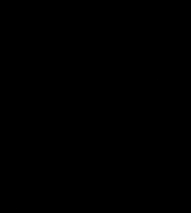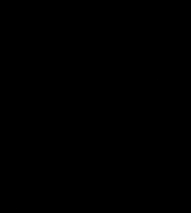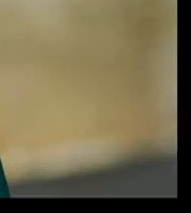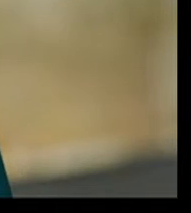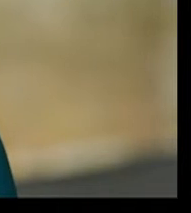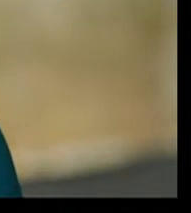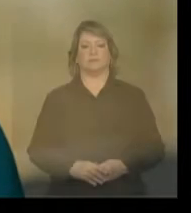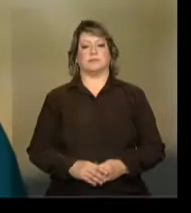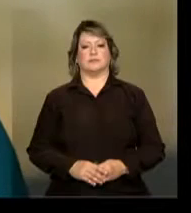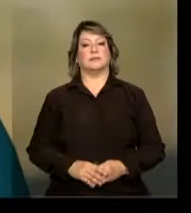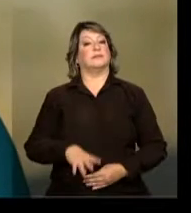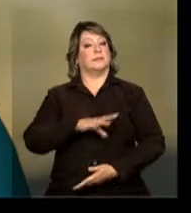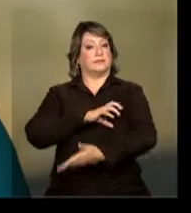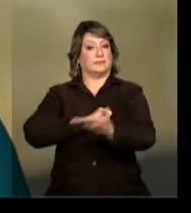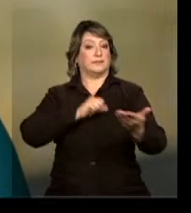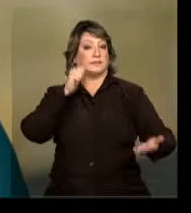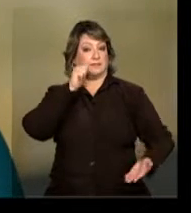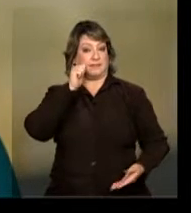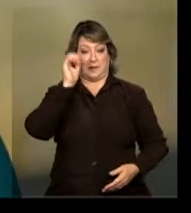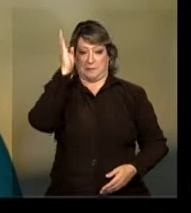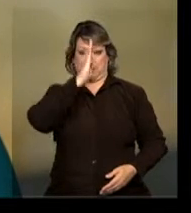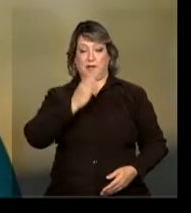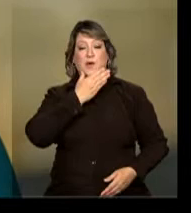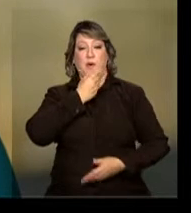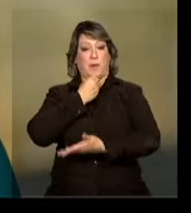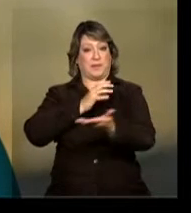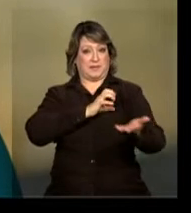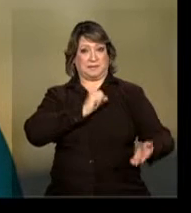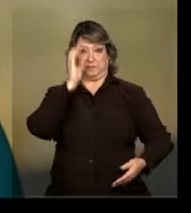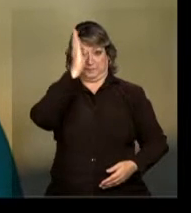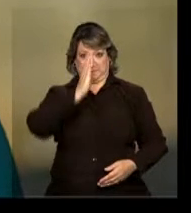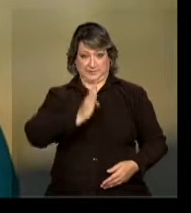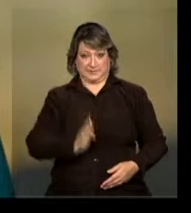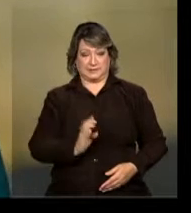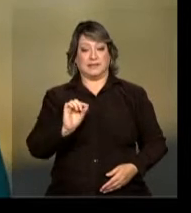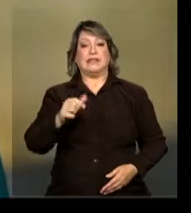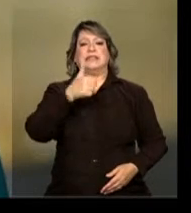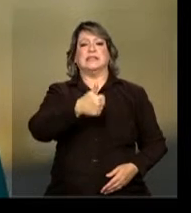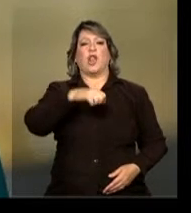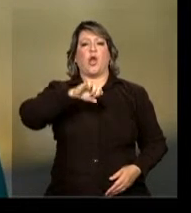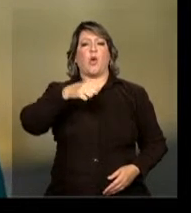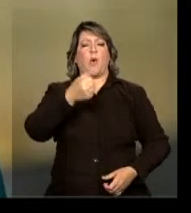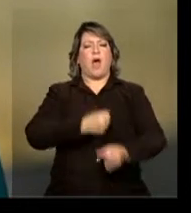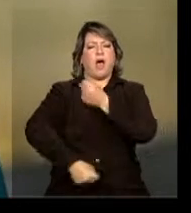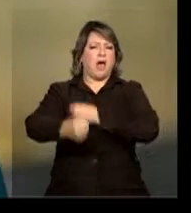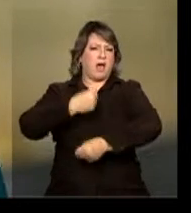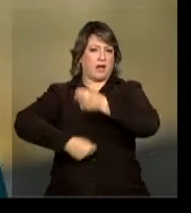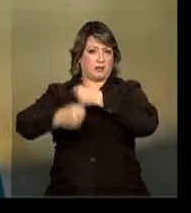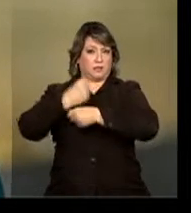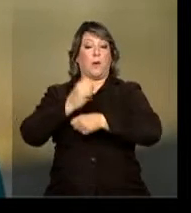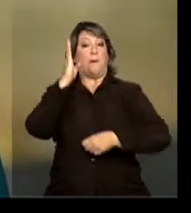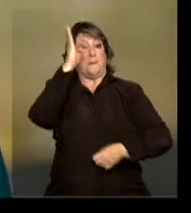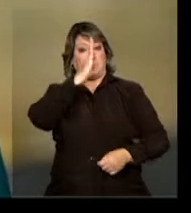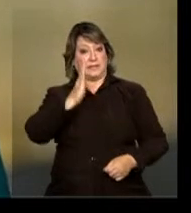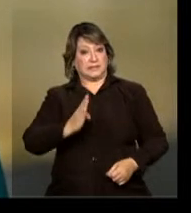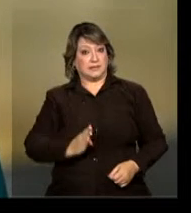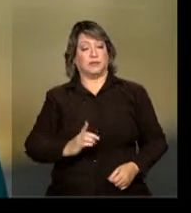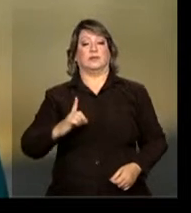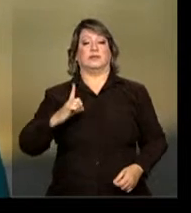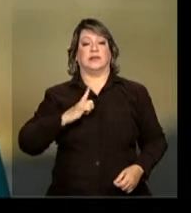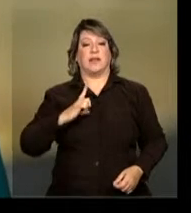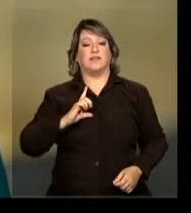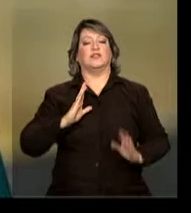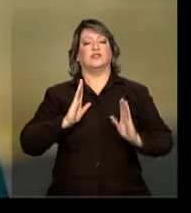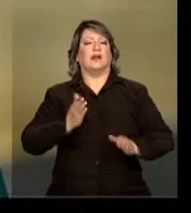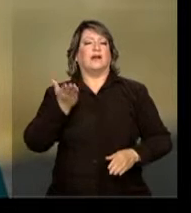rousseff queridas brasileiras e queridos brasileiros a 191 anos o brasil viveu sua